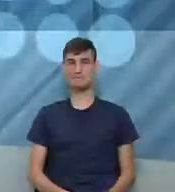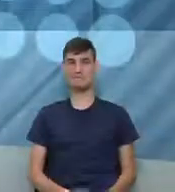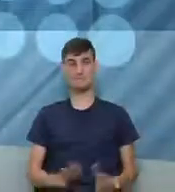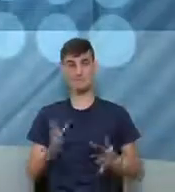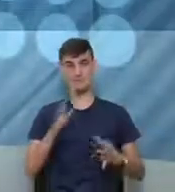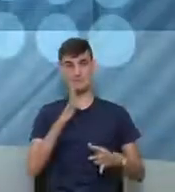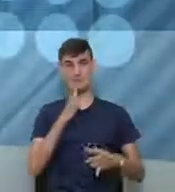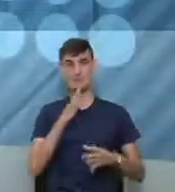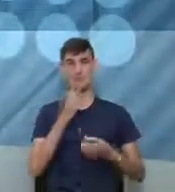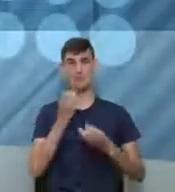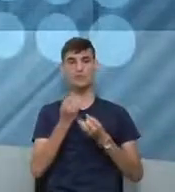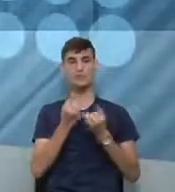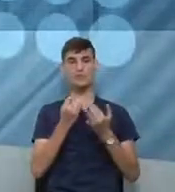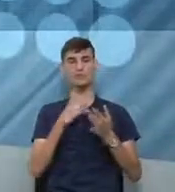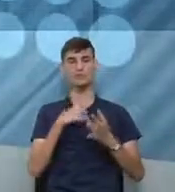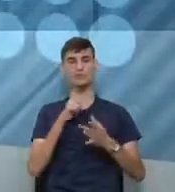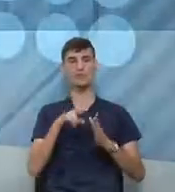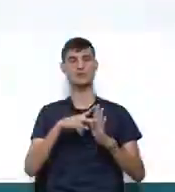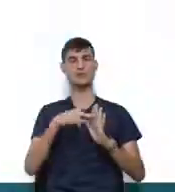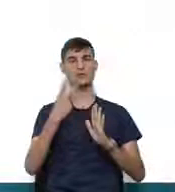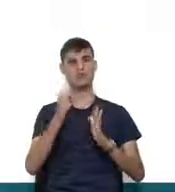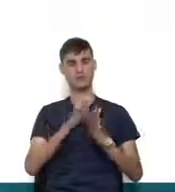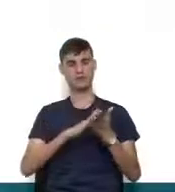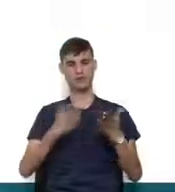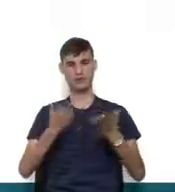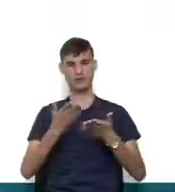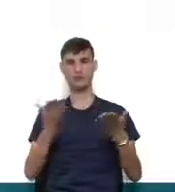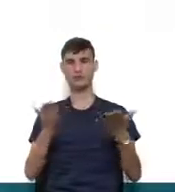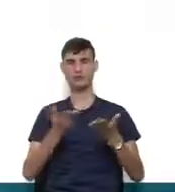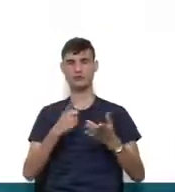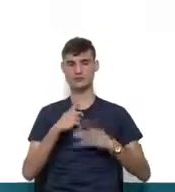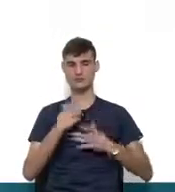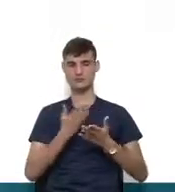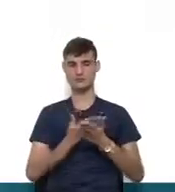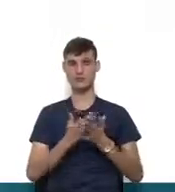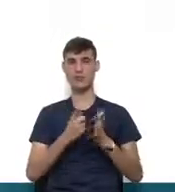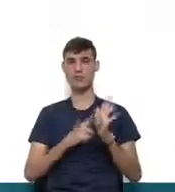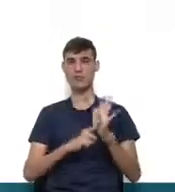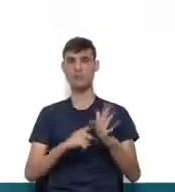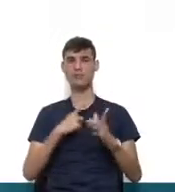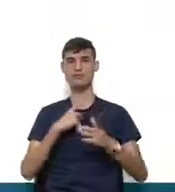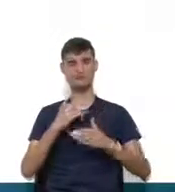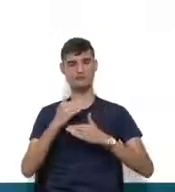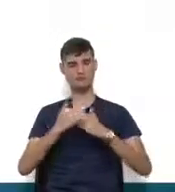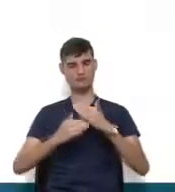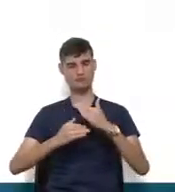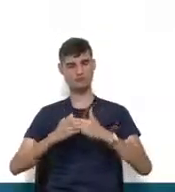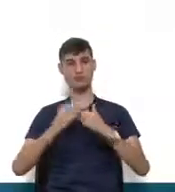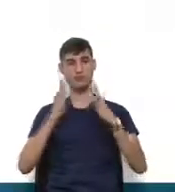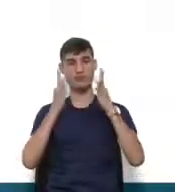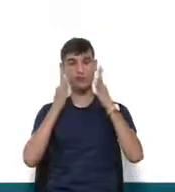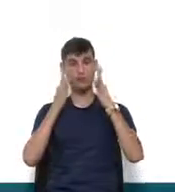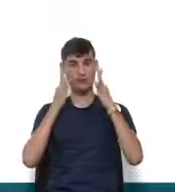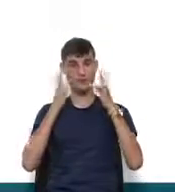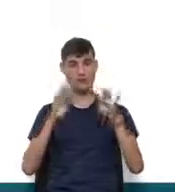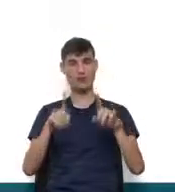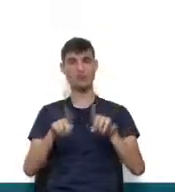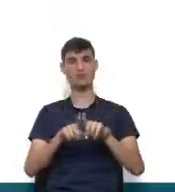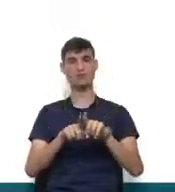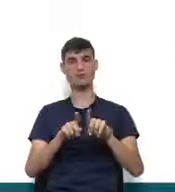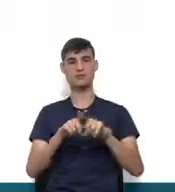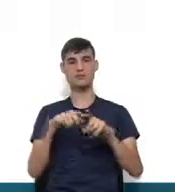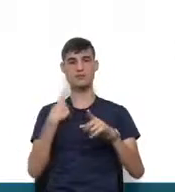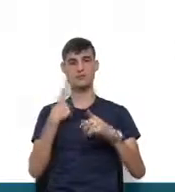Vamos conhecer a nossa segunda situação problema da aula de hoje. Apresentar os desenvolvimentos teóricos e